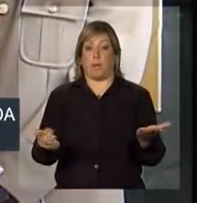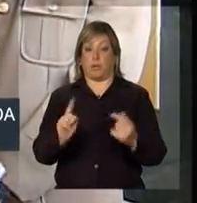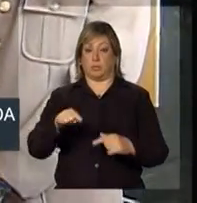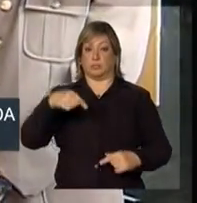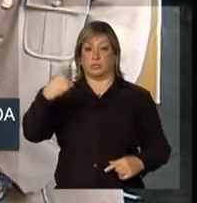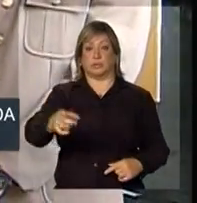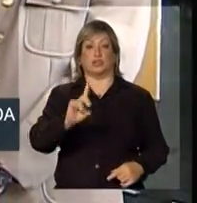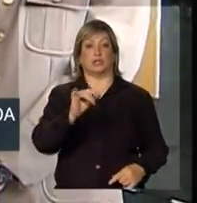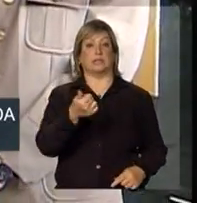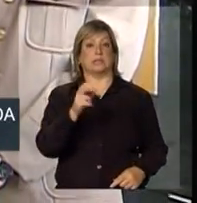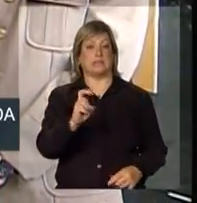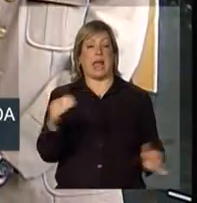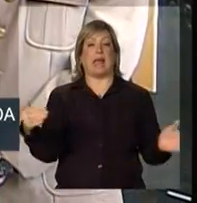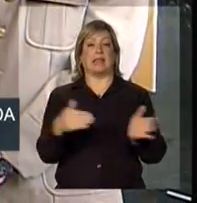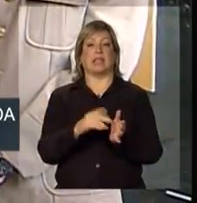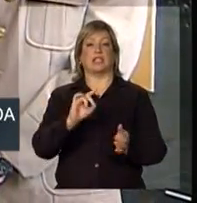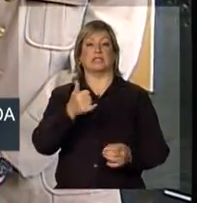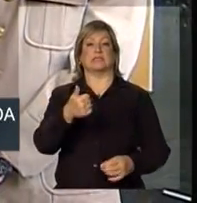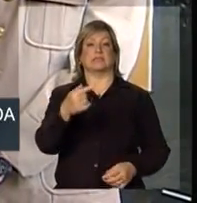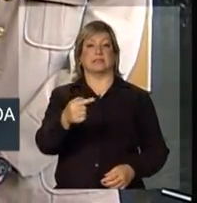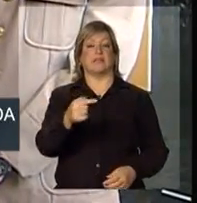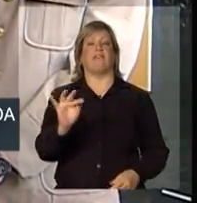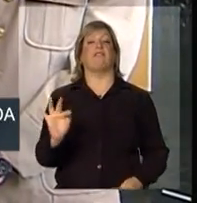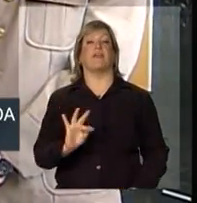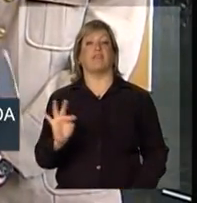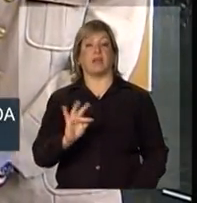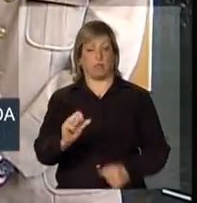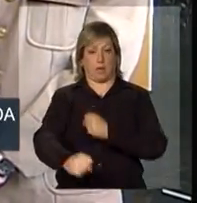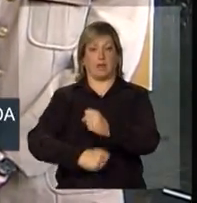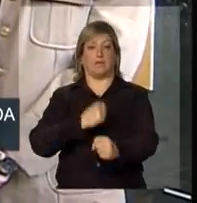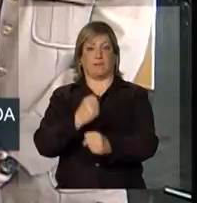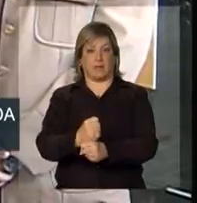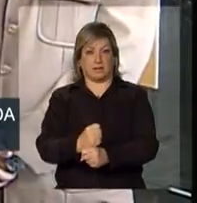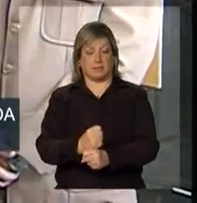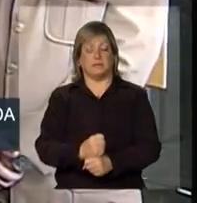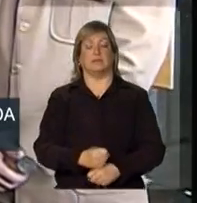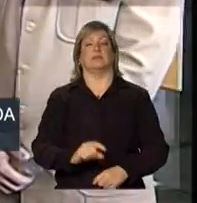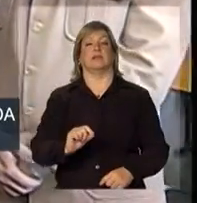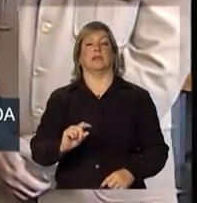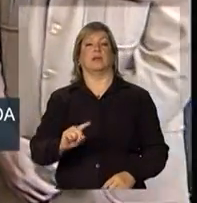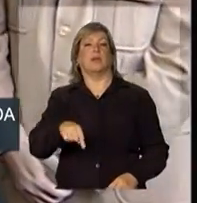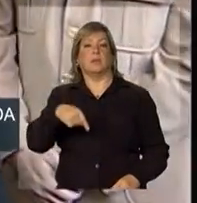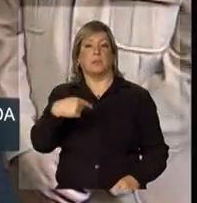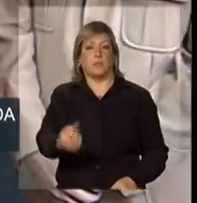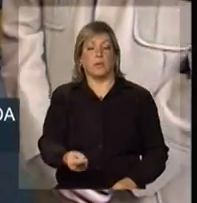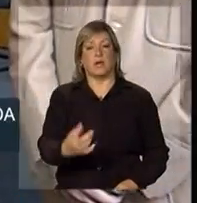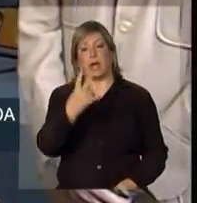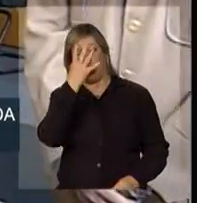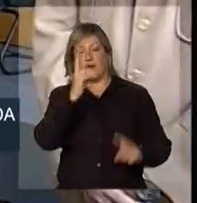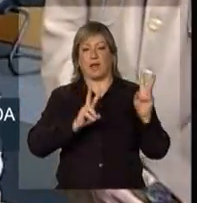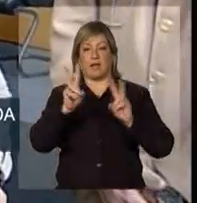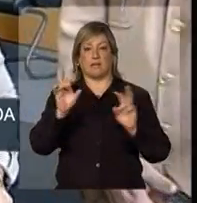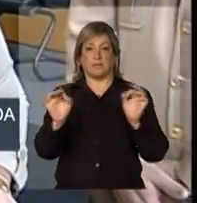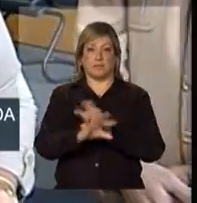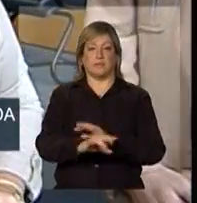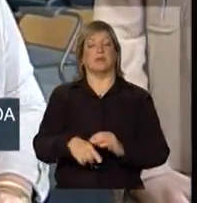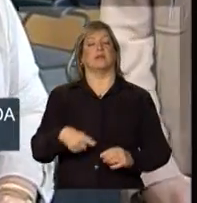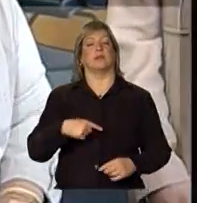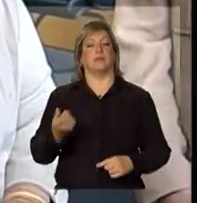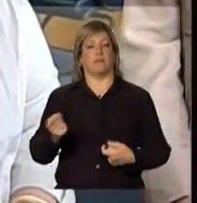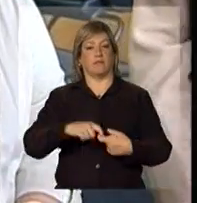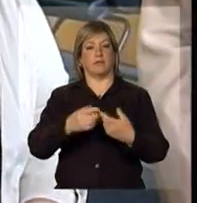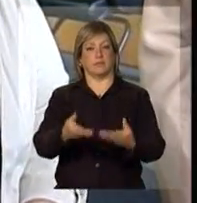próximo dia 15 e vai até o dia 17 de Fevereiro do ano que vem logo depois do Carnaval Voltamos